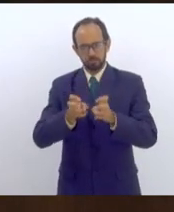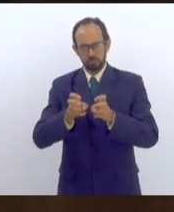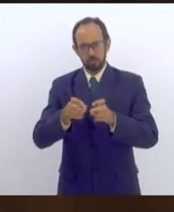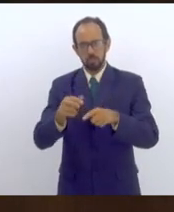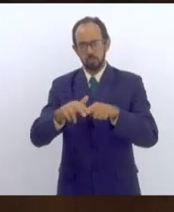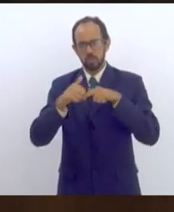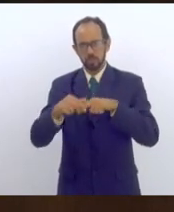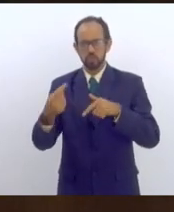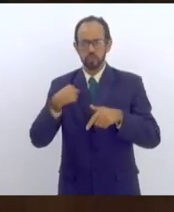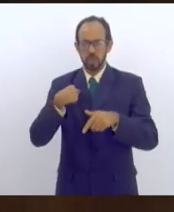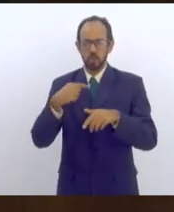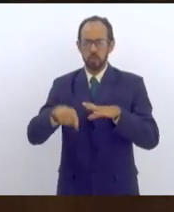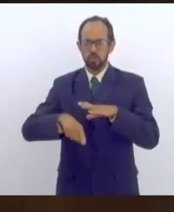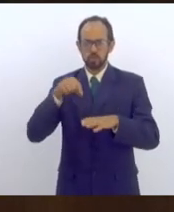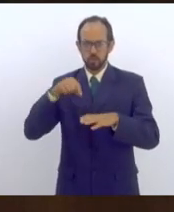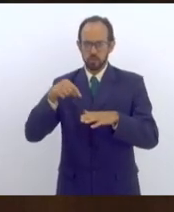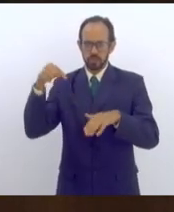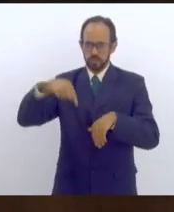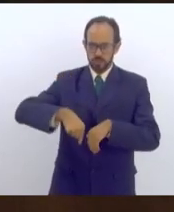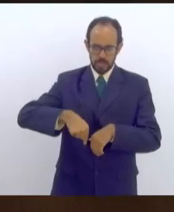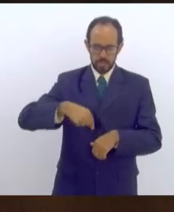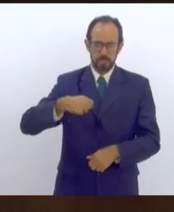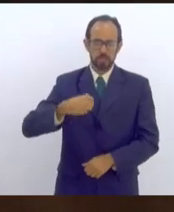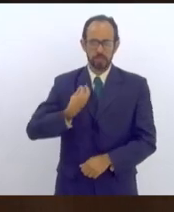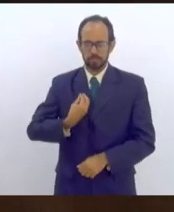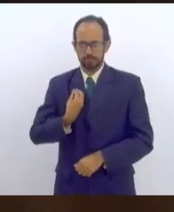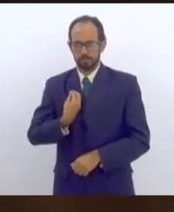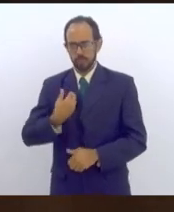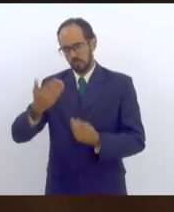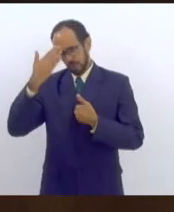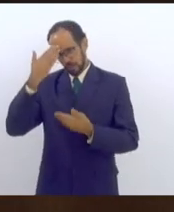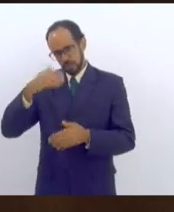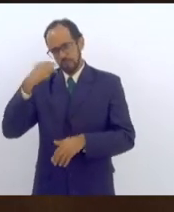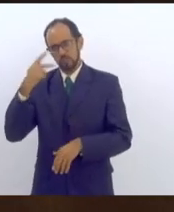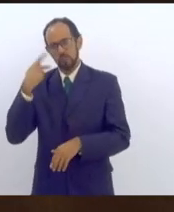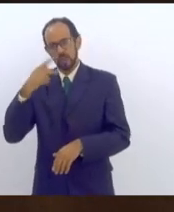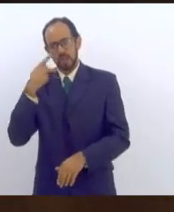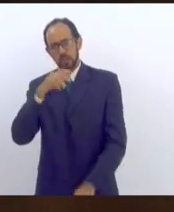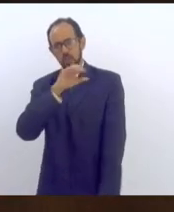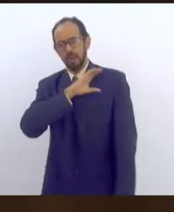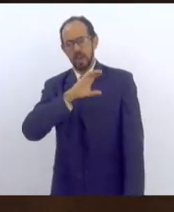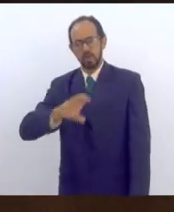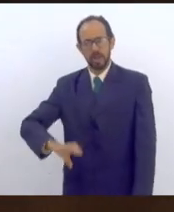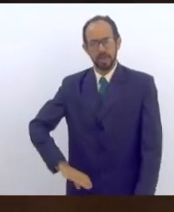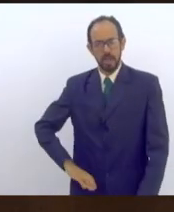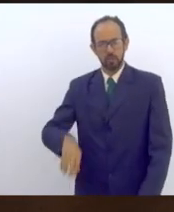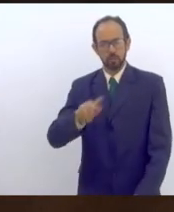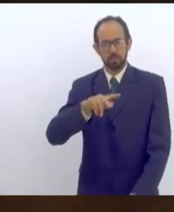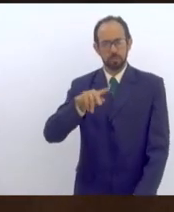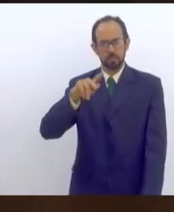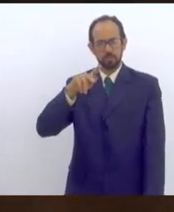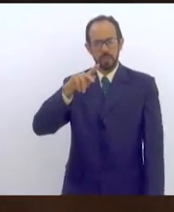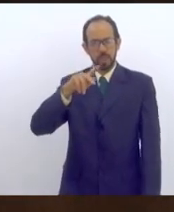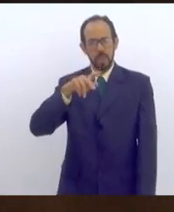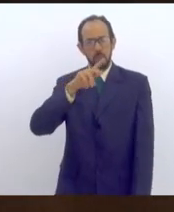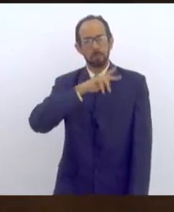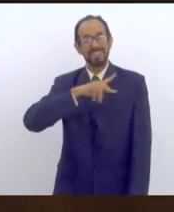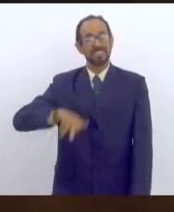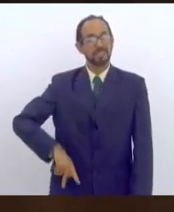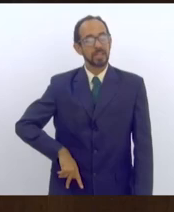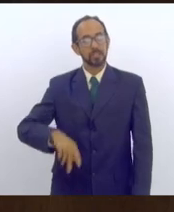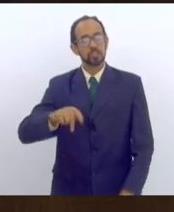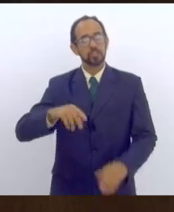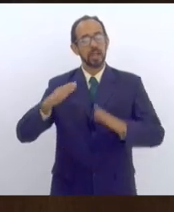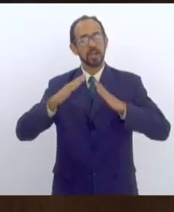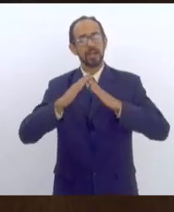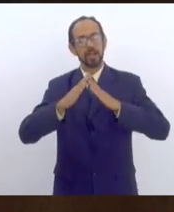em estar nessa casa. Queria mais uma vez agradecer ao meu irmão, vereador Carlos Caiado, presidente da Câmara Municipal do Rio, o qual me ajudou muito